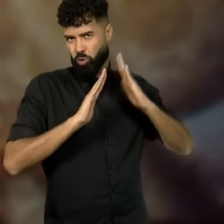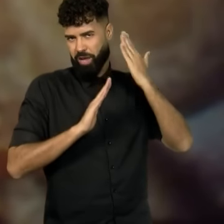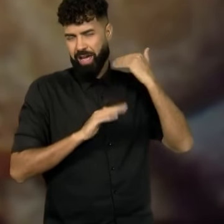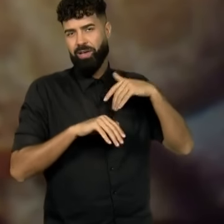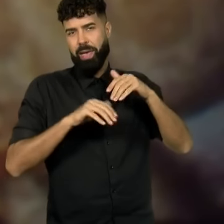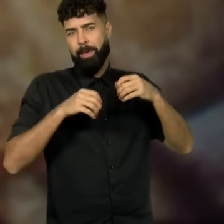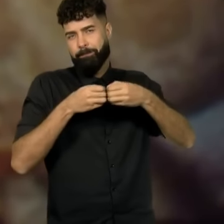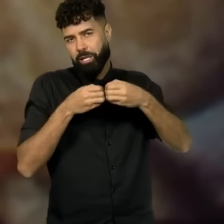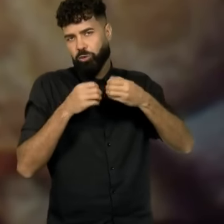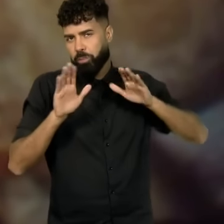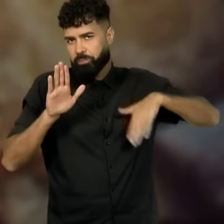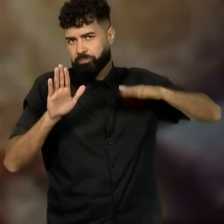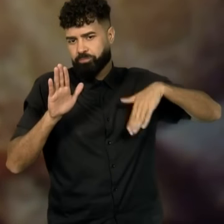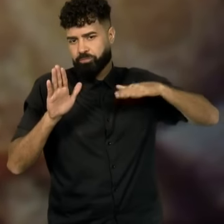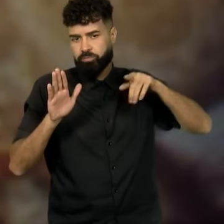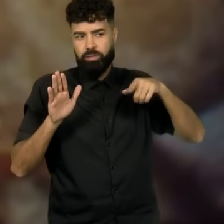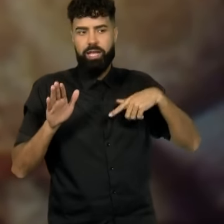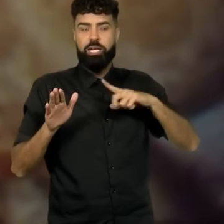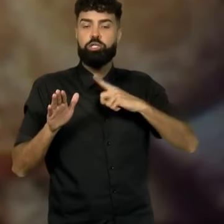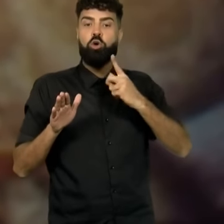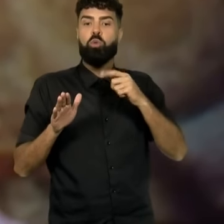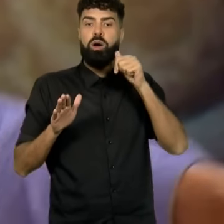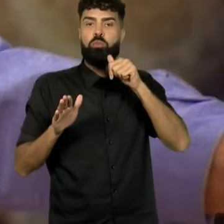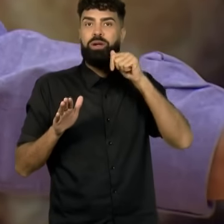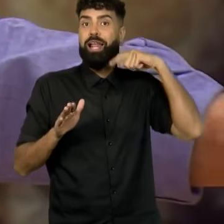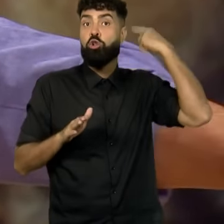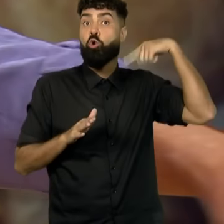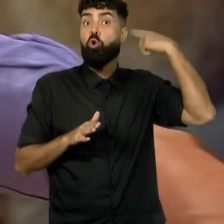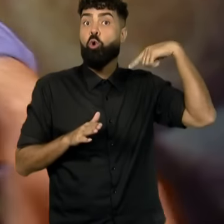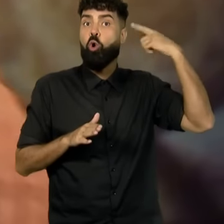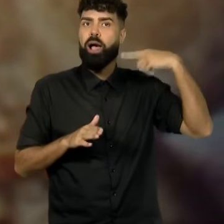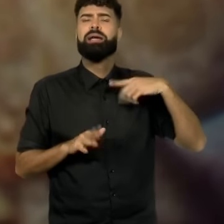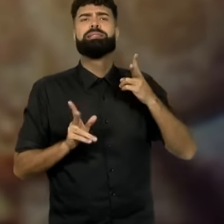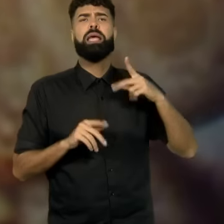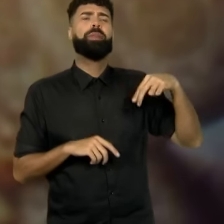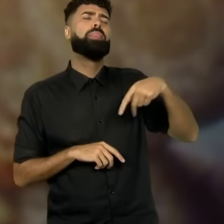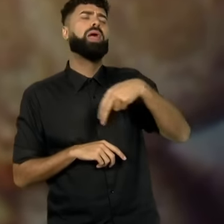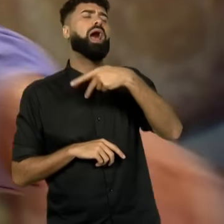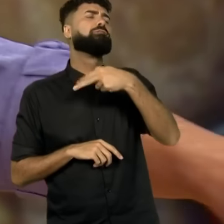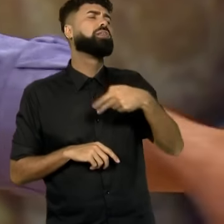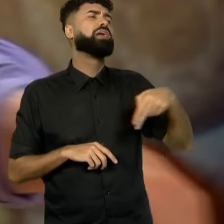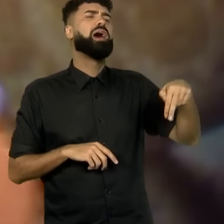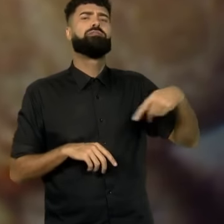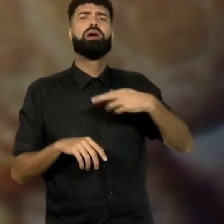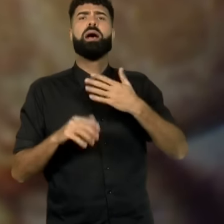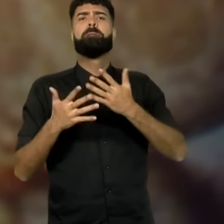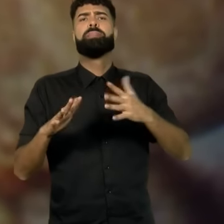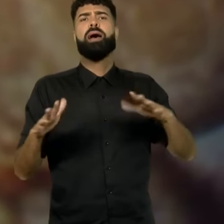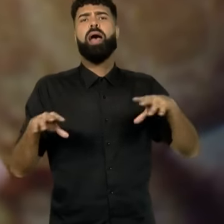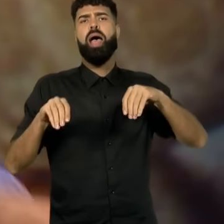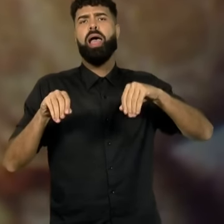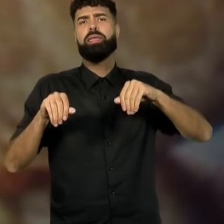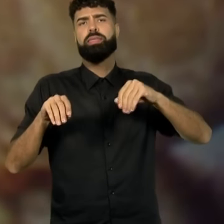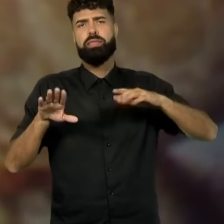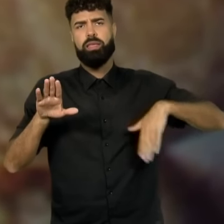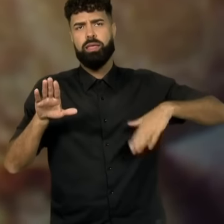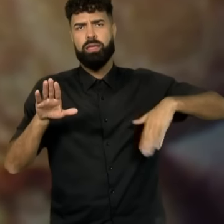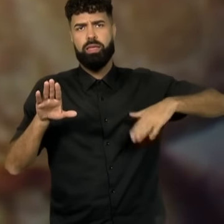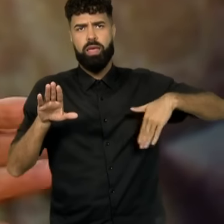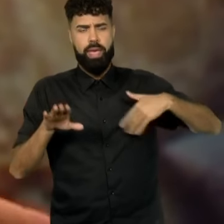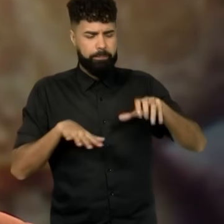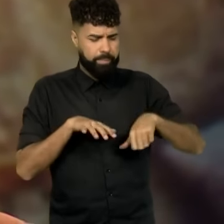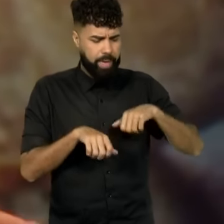né? Tinha uma louca, uma mulher louca que ficava vagando pelas praias, catando conchas. E certa